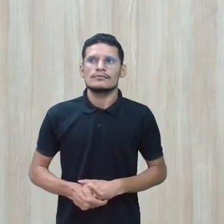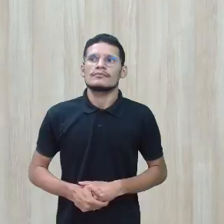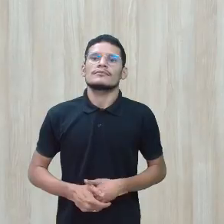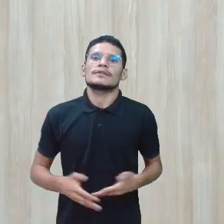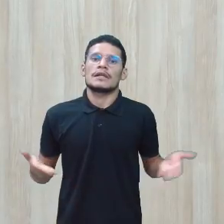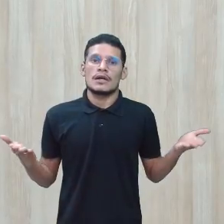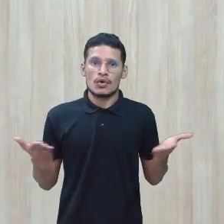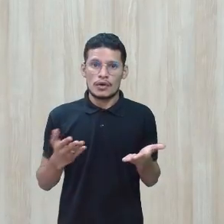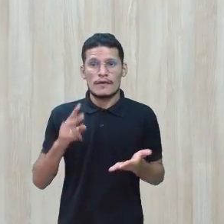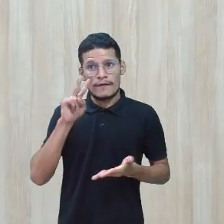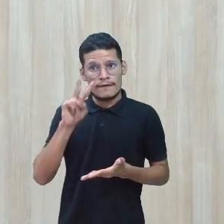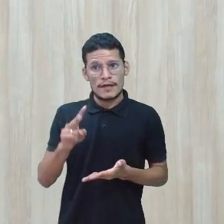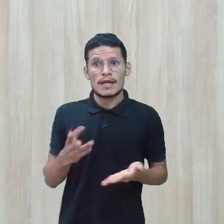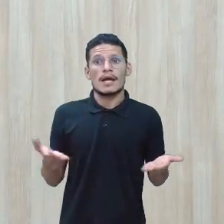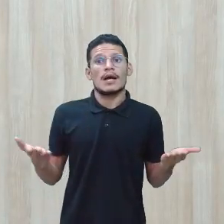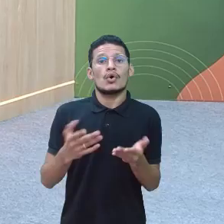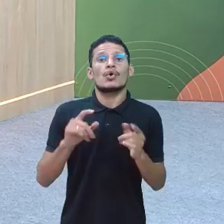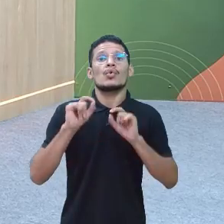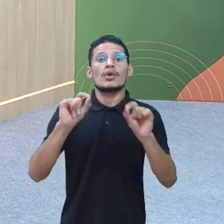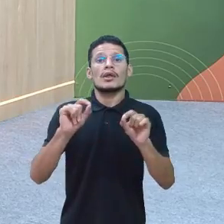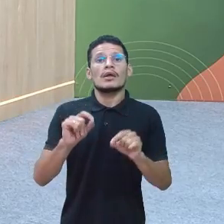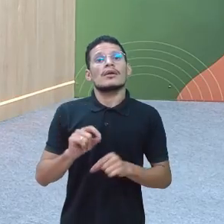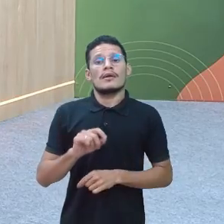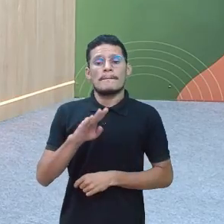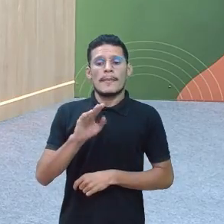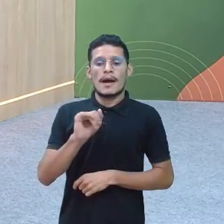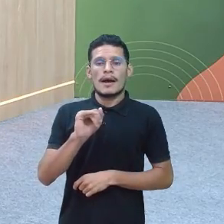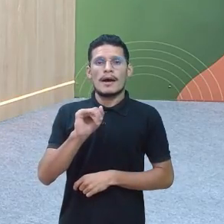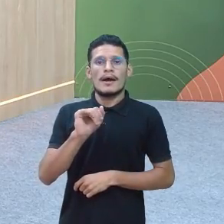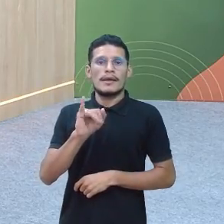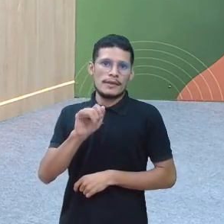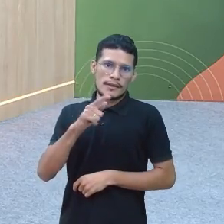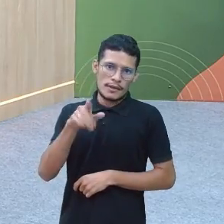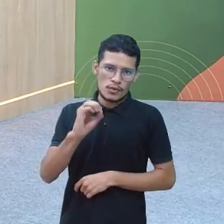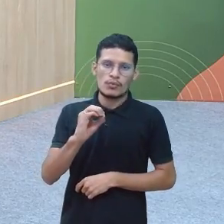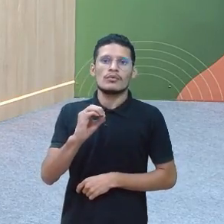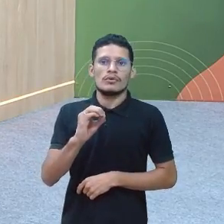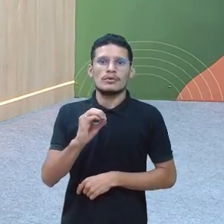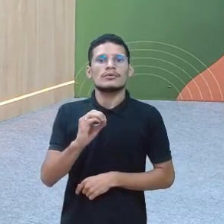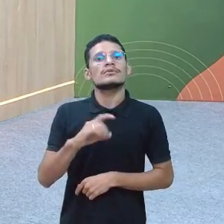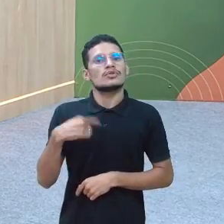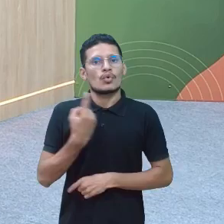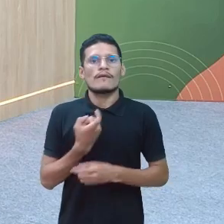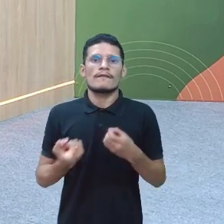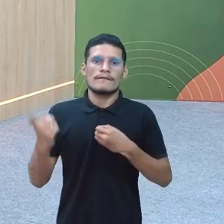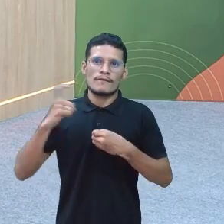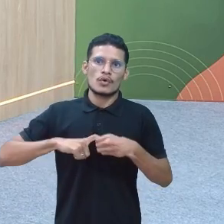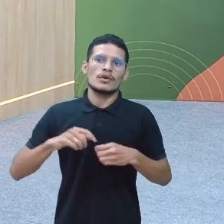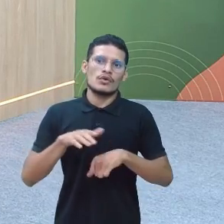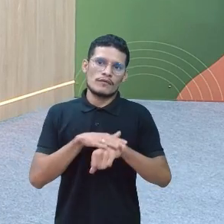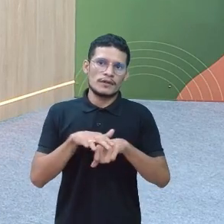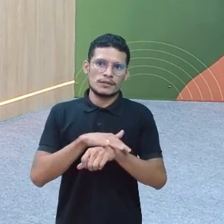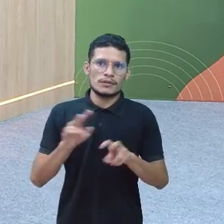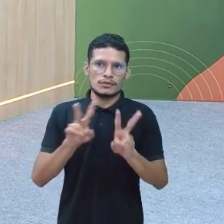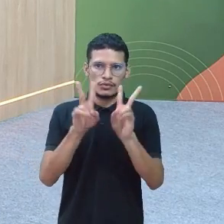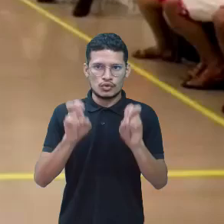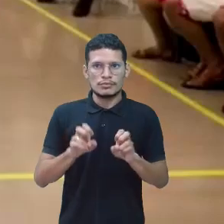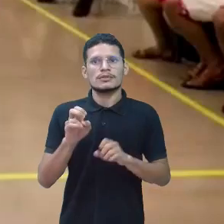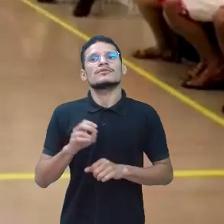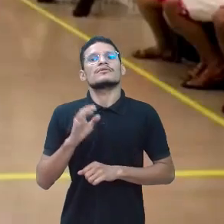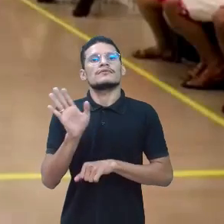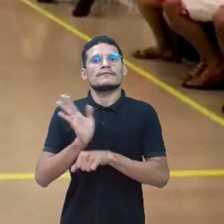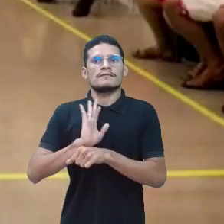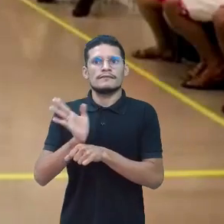Agora a gente vai ver um pouquinho do baião, né? E aí a gente volta a conversar um pouquinho mais sobre o